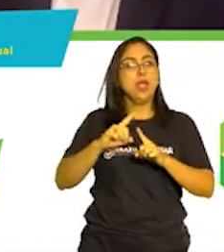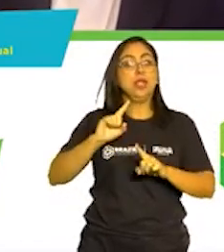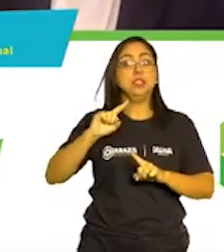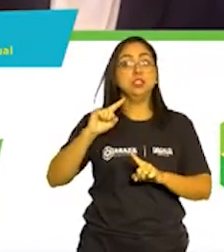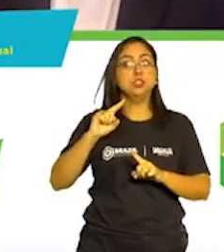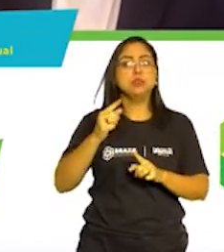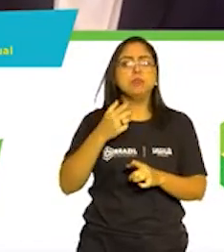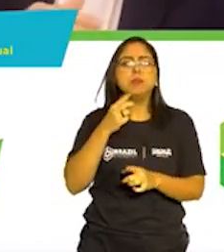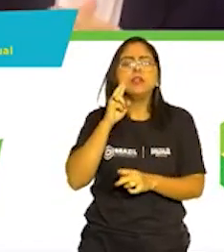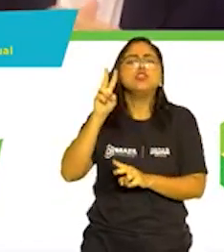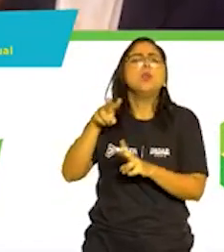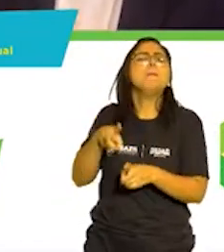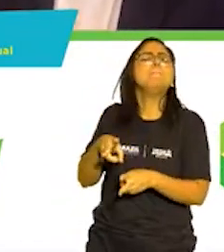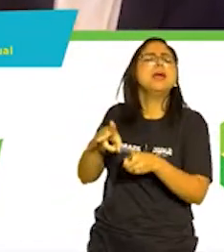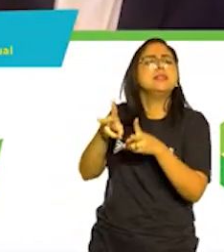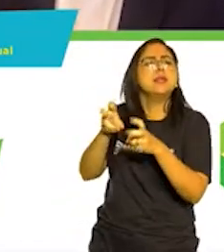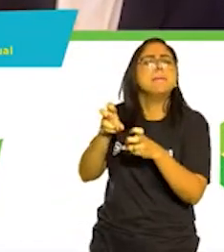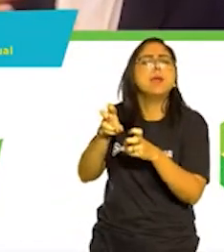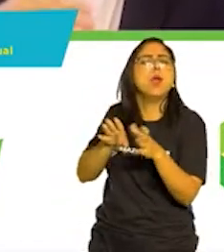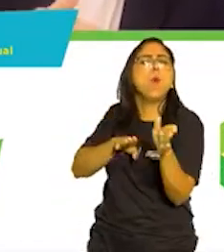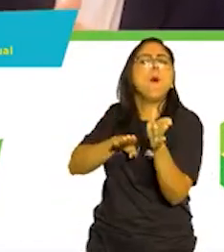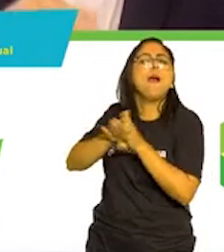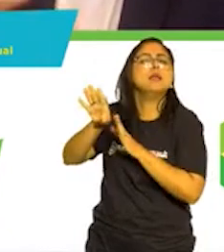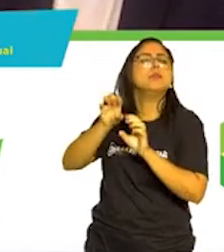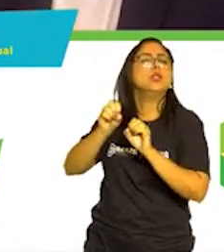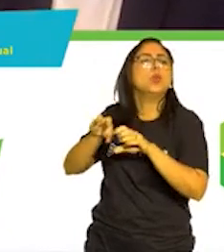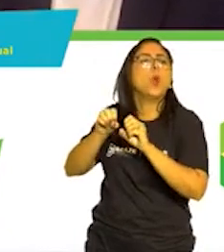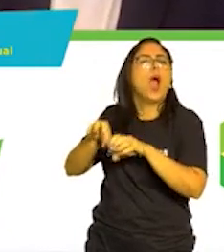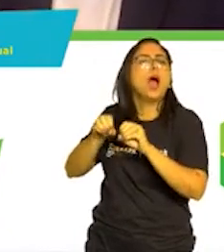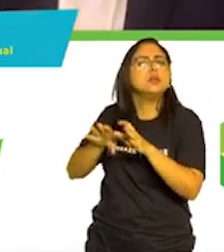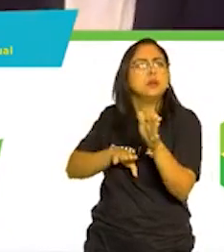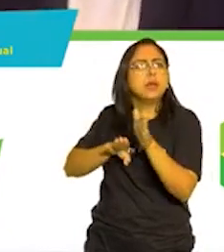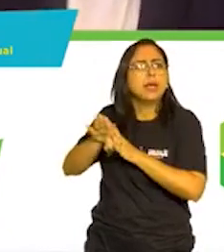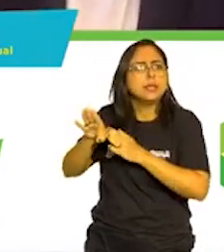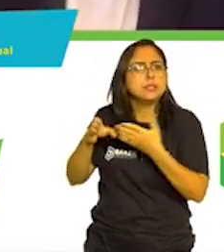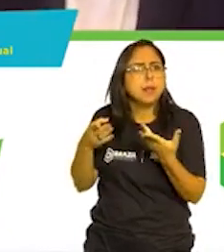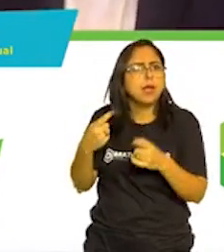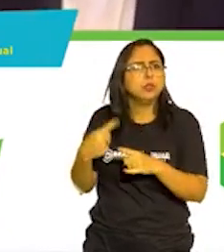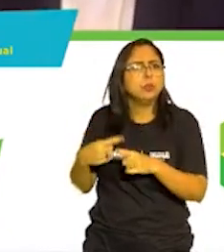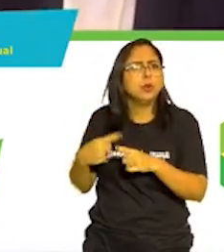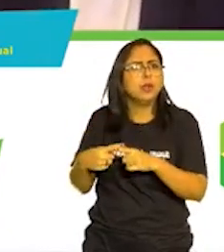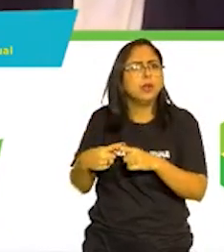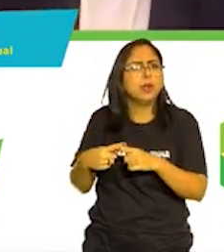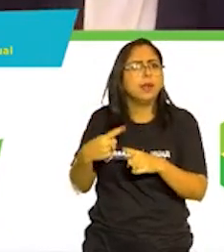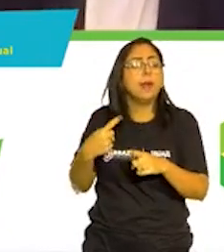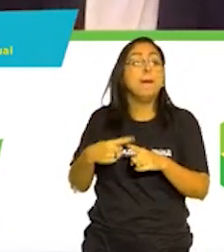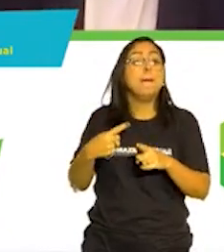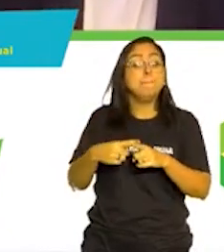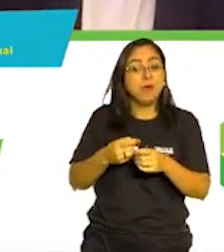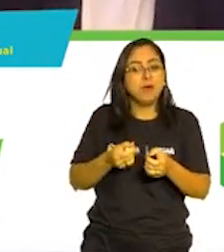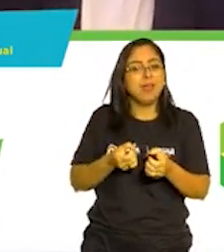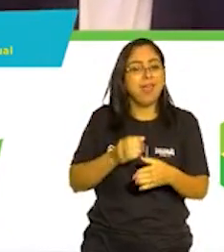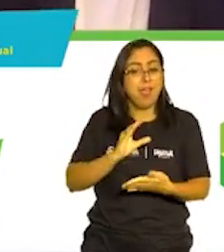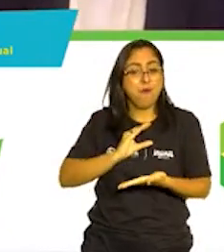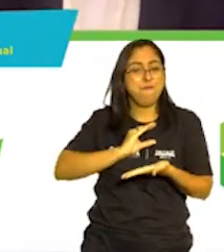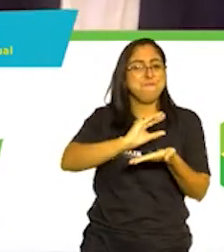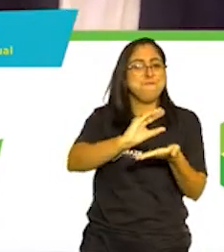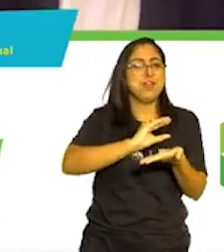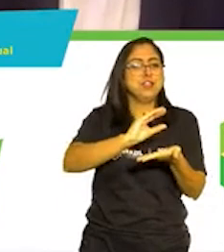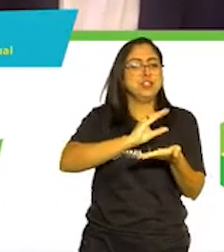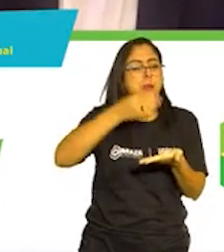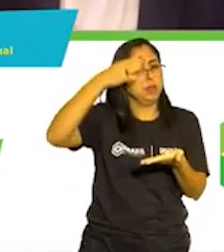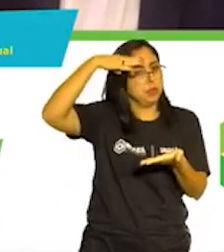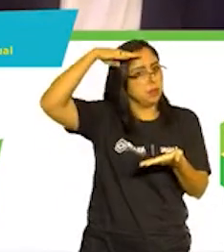educação? Porque a maioria desse crescimento, a grande parte, foi para ensino superior, para abrir novas universidades ou